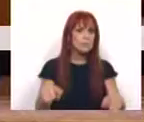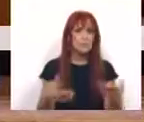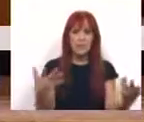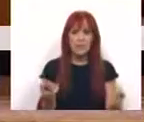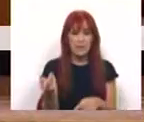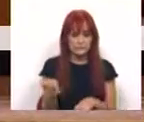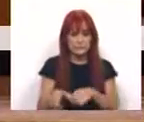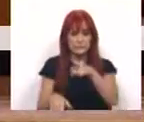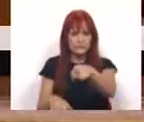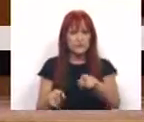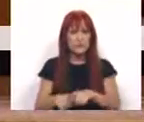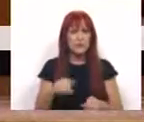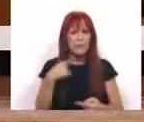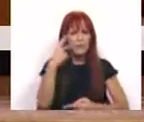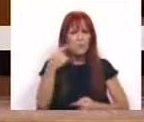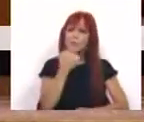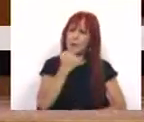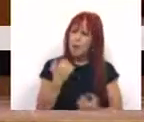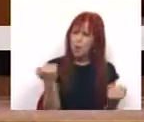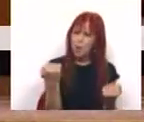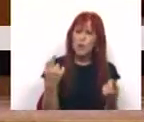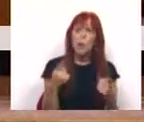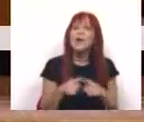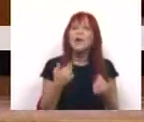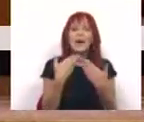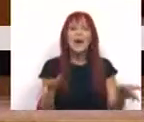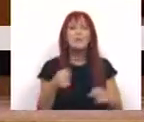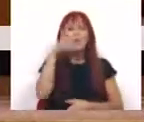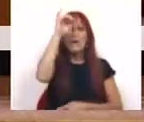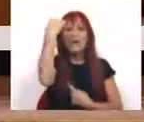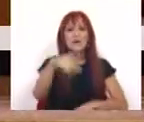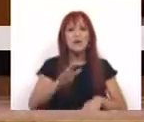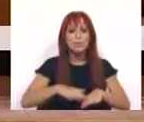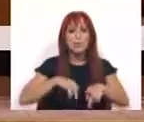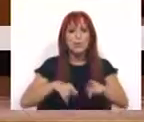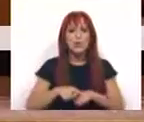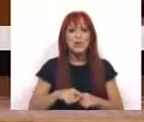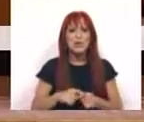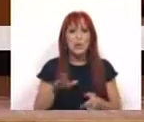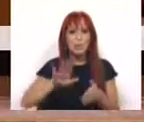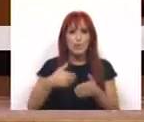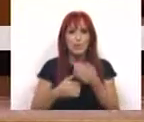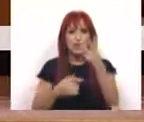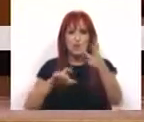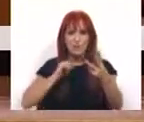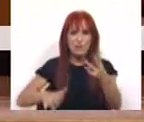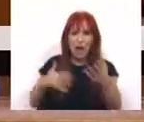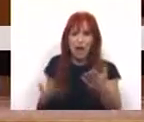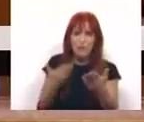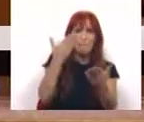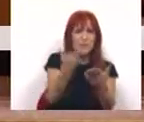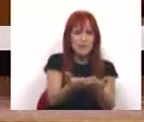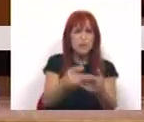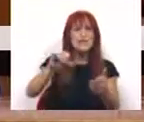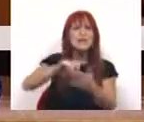nesta circunstância, registramos com agrado a abertura manifestada pelo Governo relativamente a 3 propostas que os Verdes pretendem